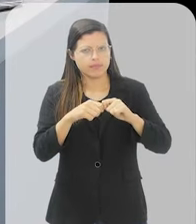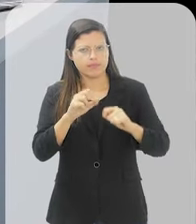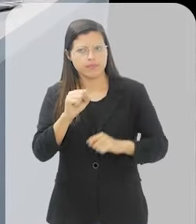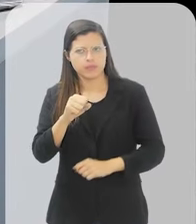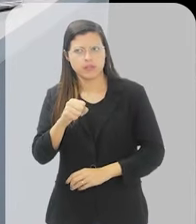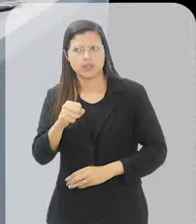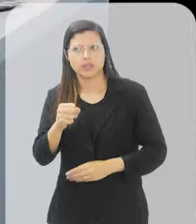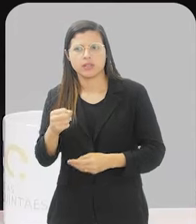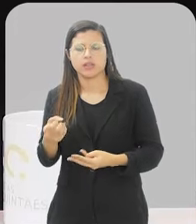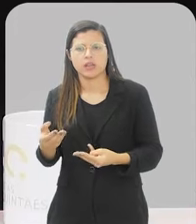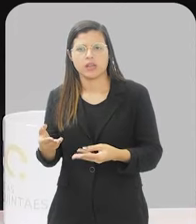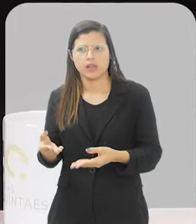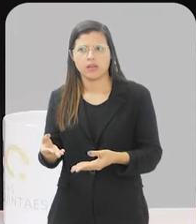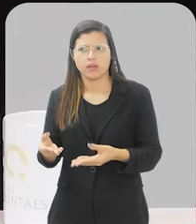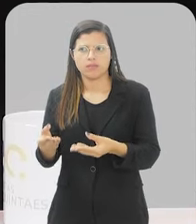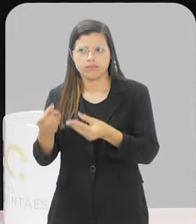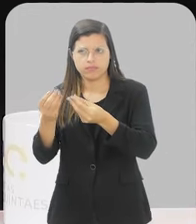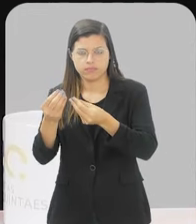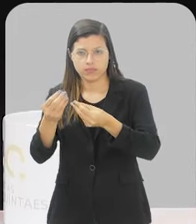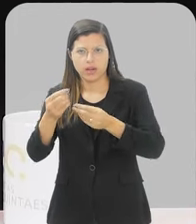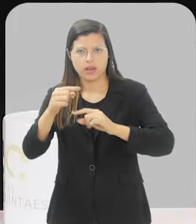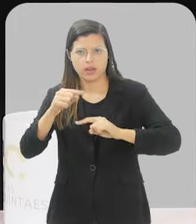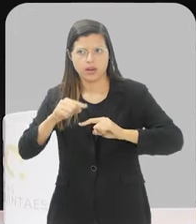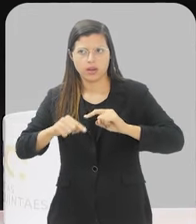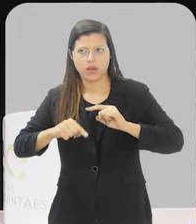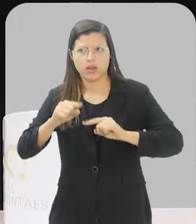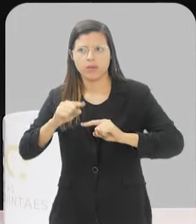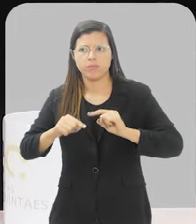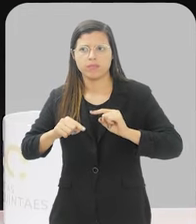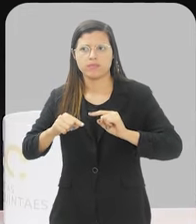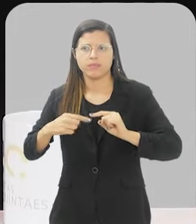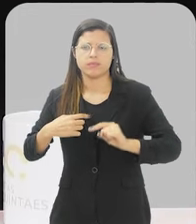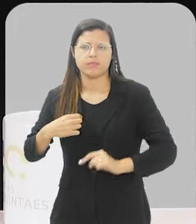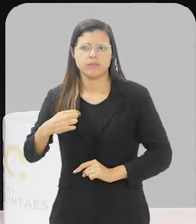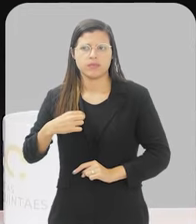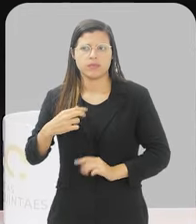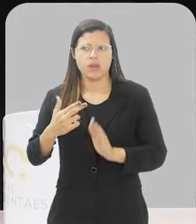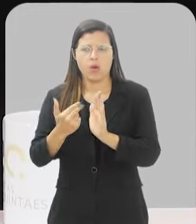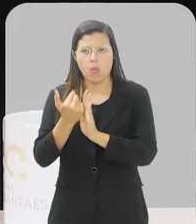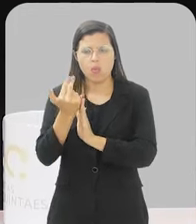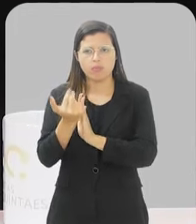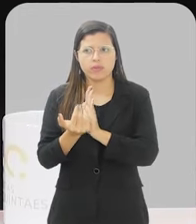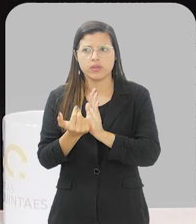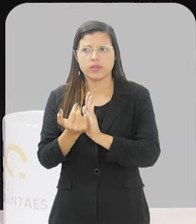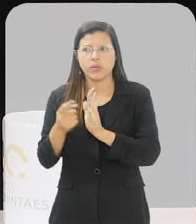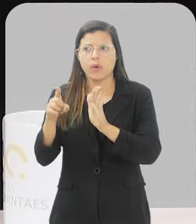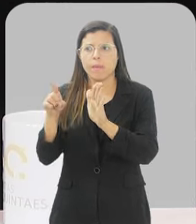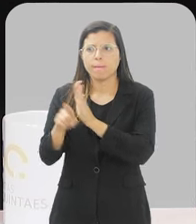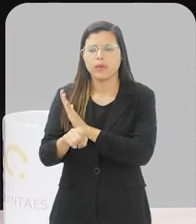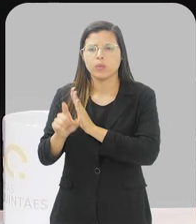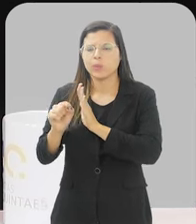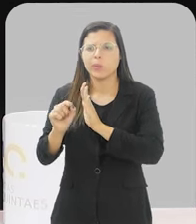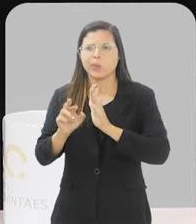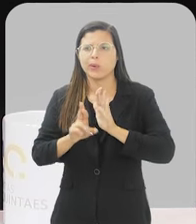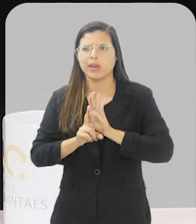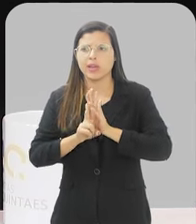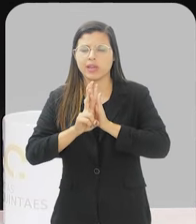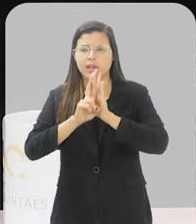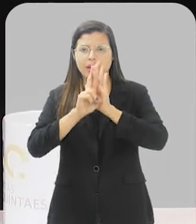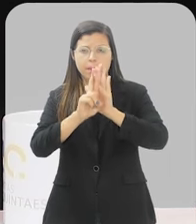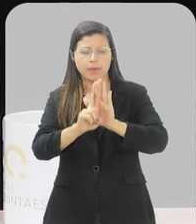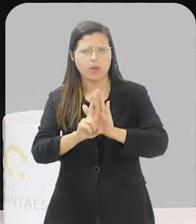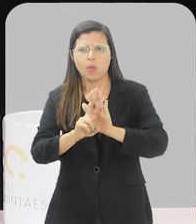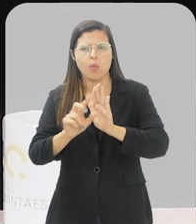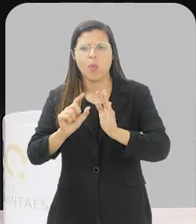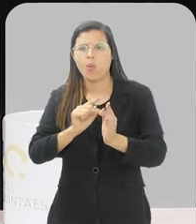sim. Assim que é entregue o figurino, eu pergunto para o carnavalesco exatamente o que representa,